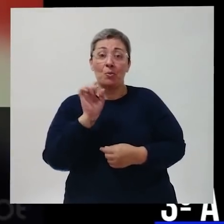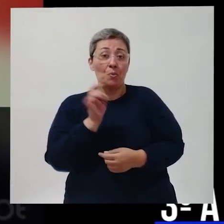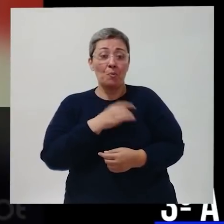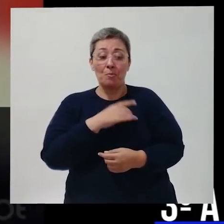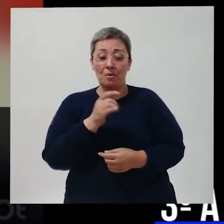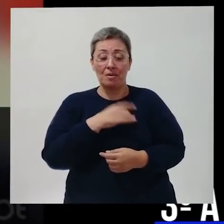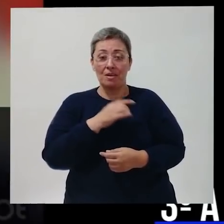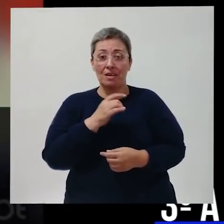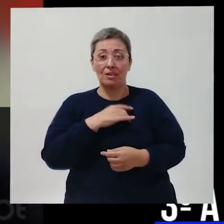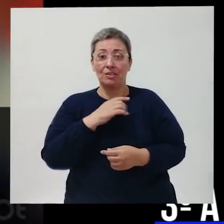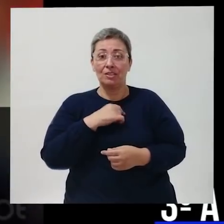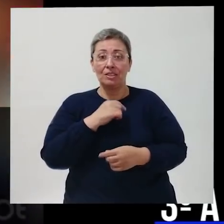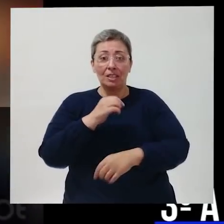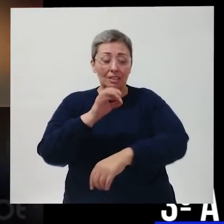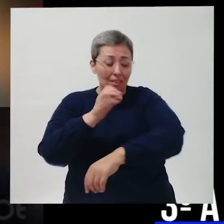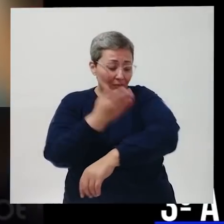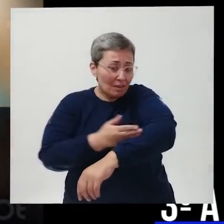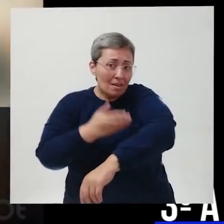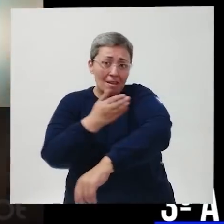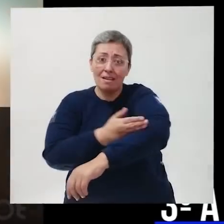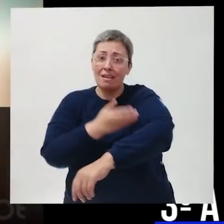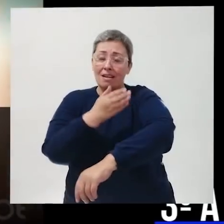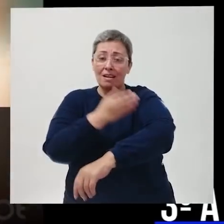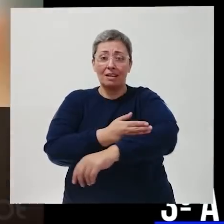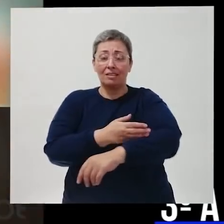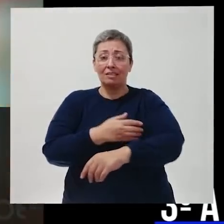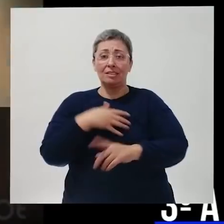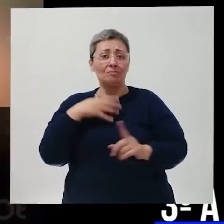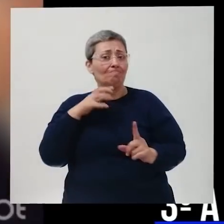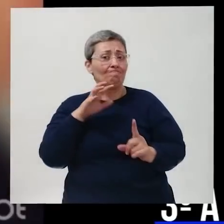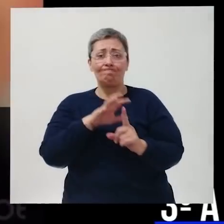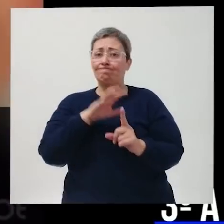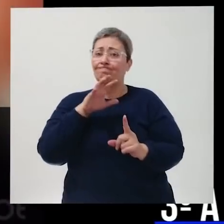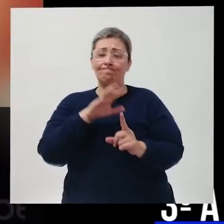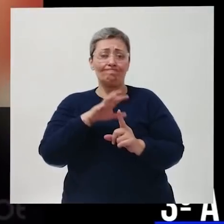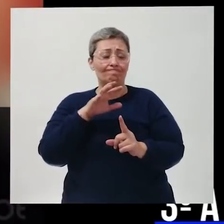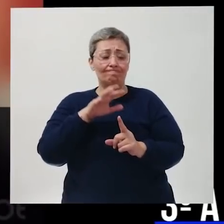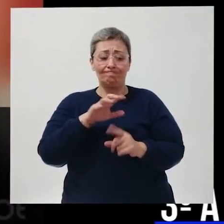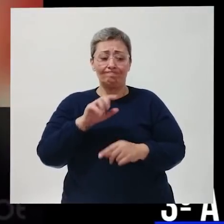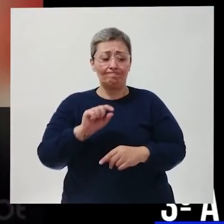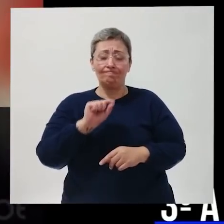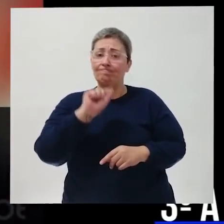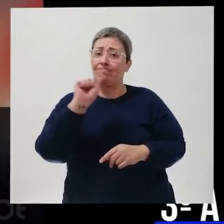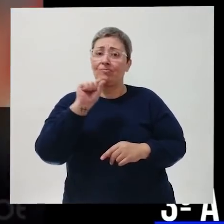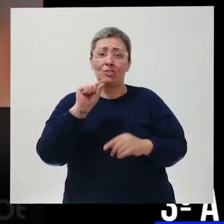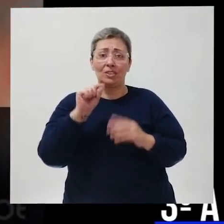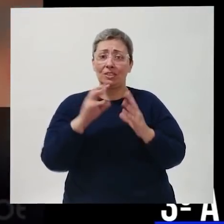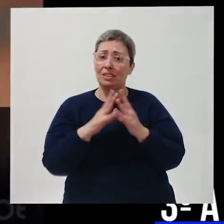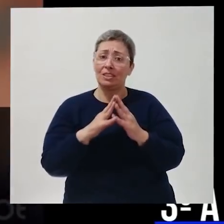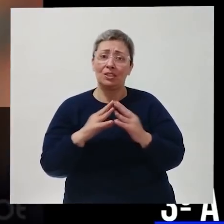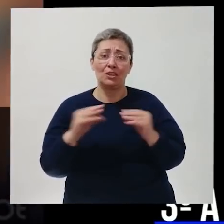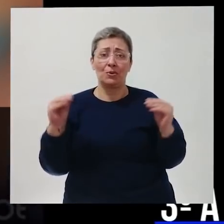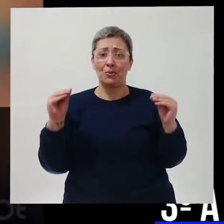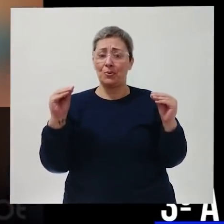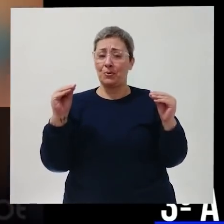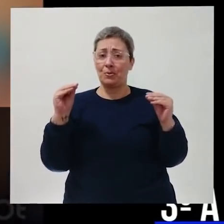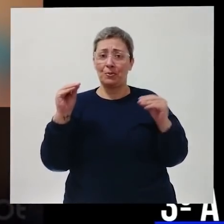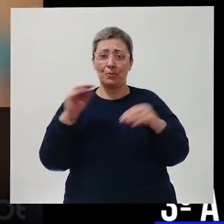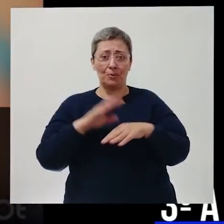Que o medo das feridas não lhe